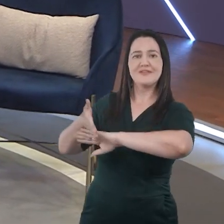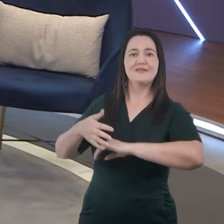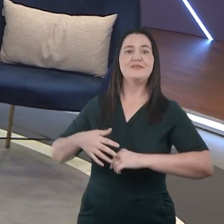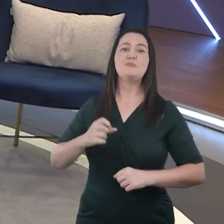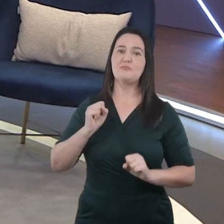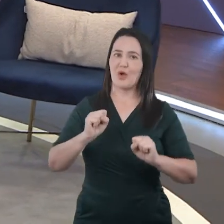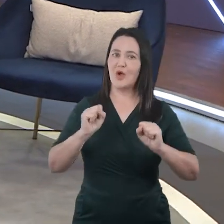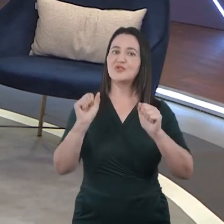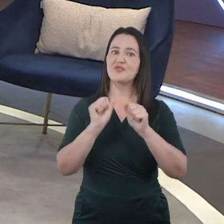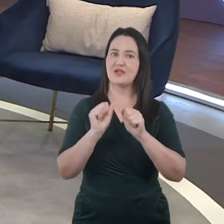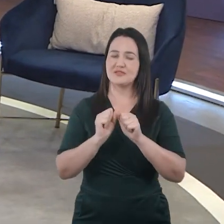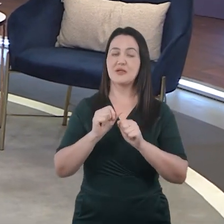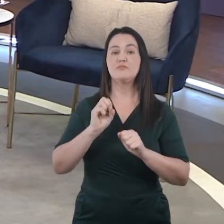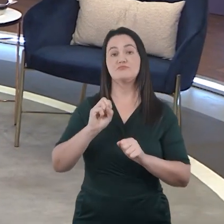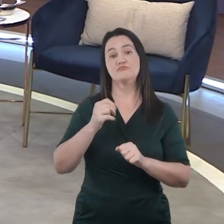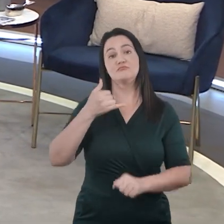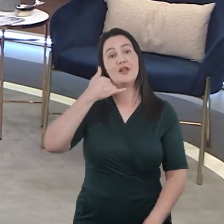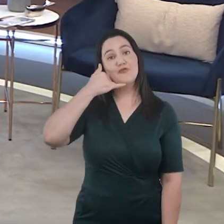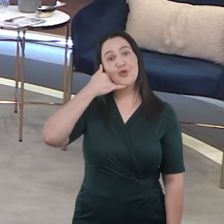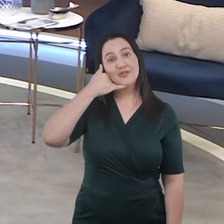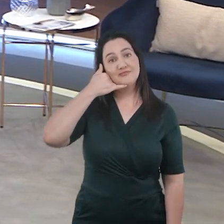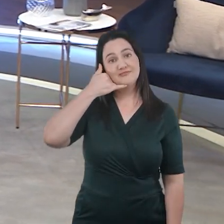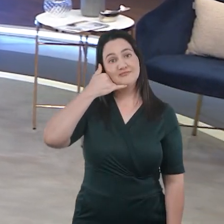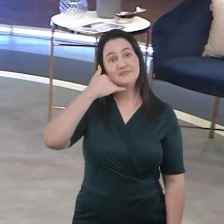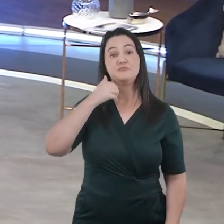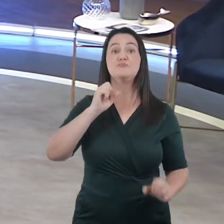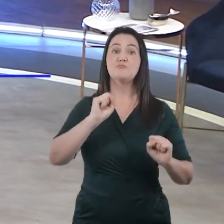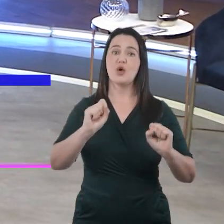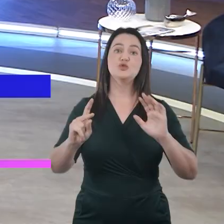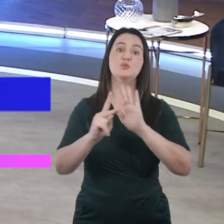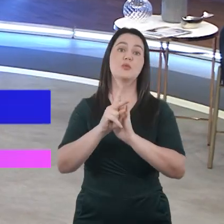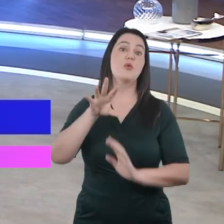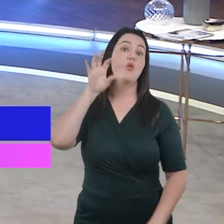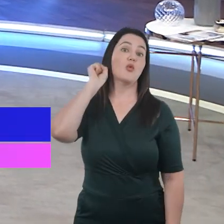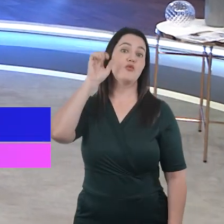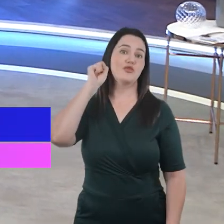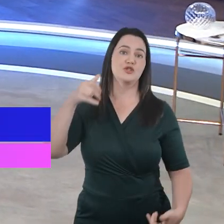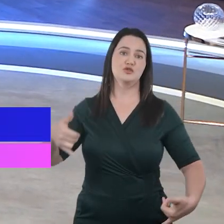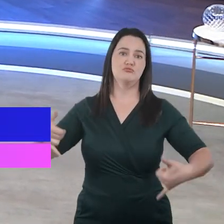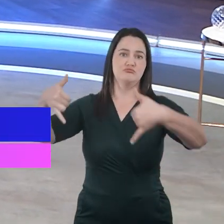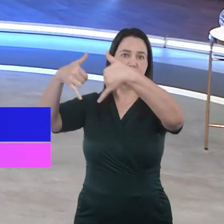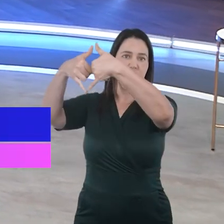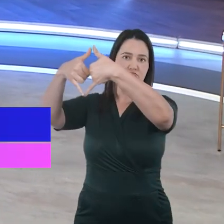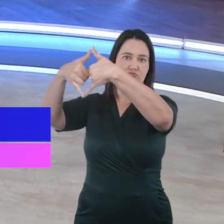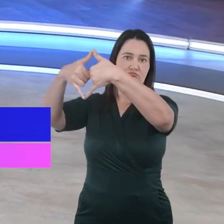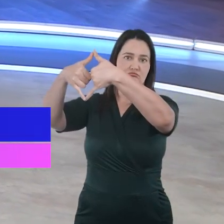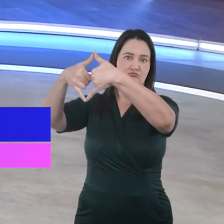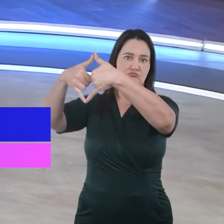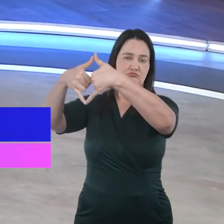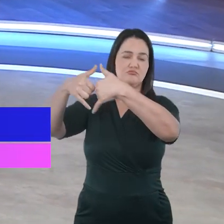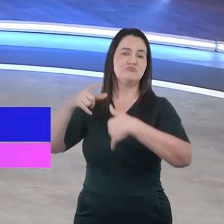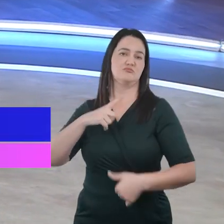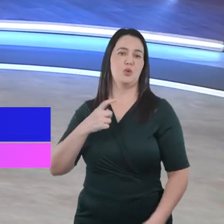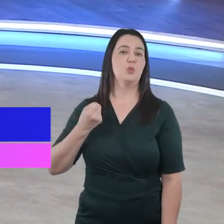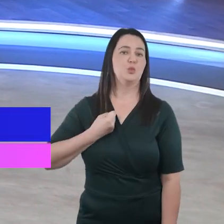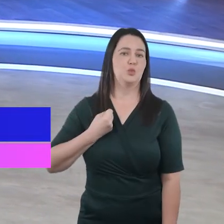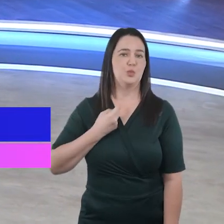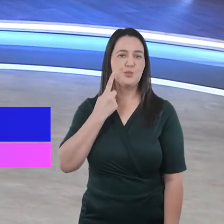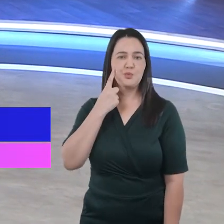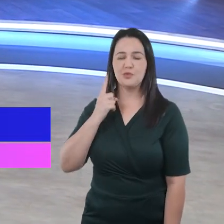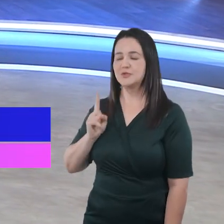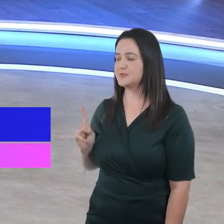dizer aonde é que você tem que fazer essa matrícula. Você pode fazer pelo telefone, ligando para nós no seguinte